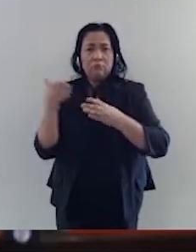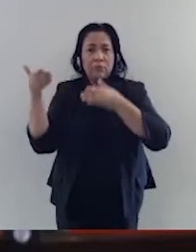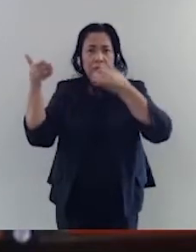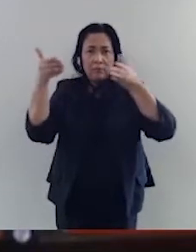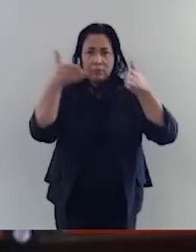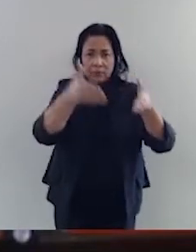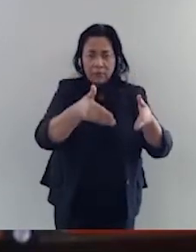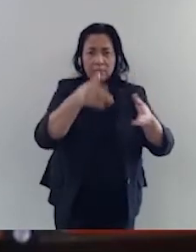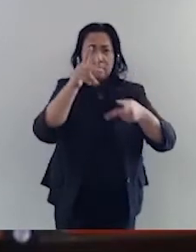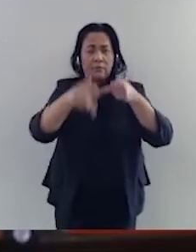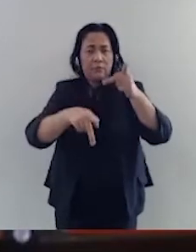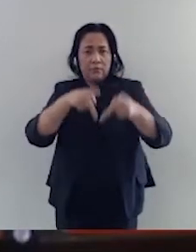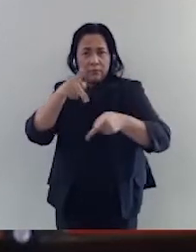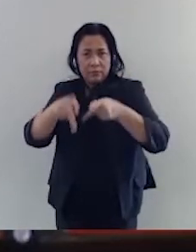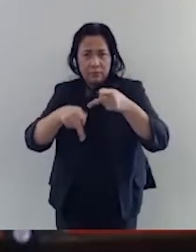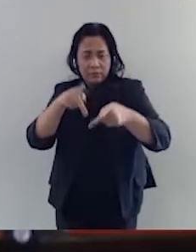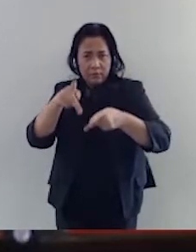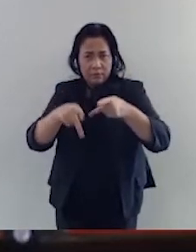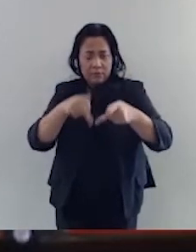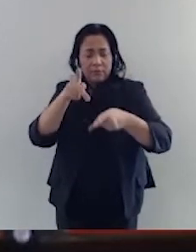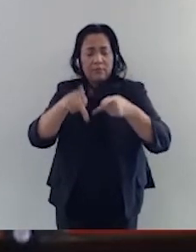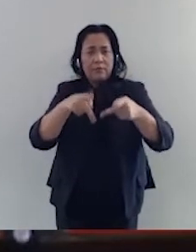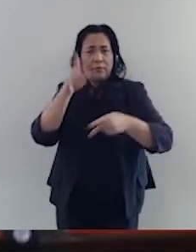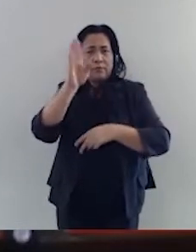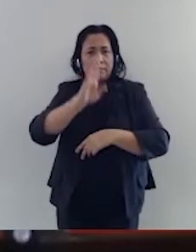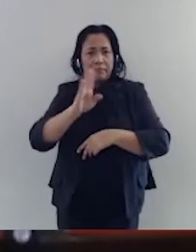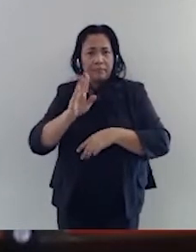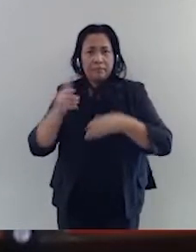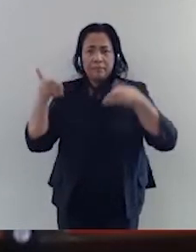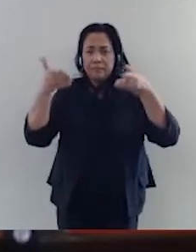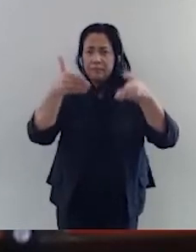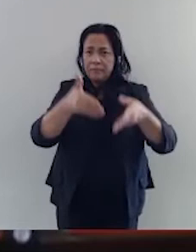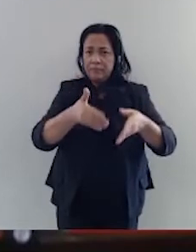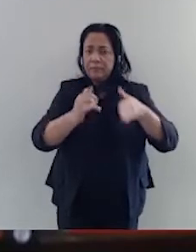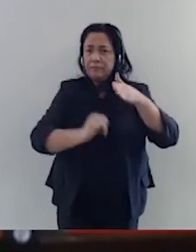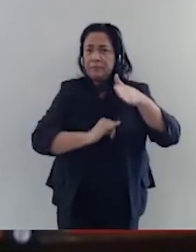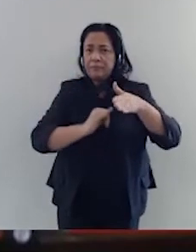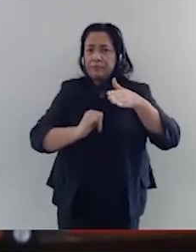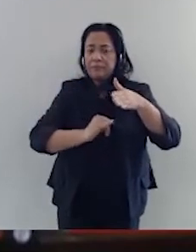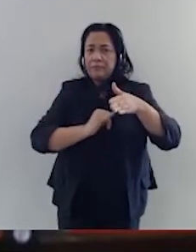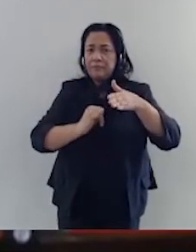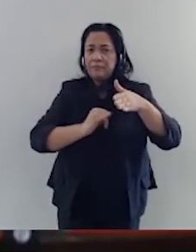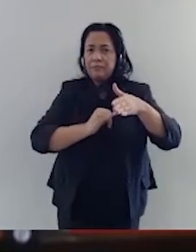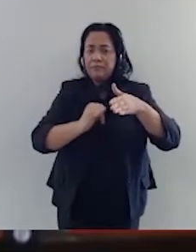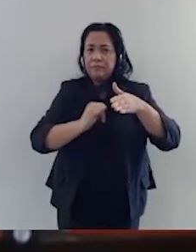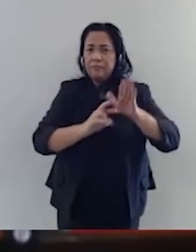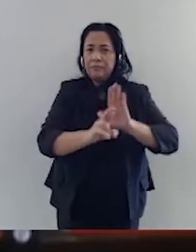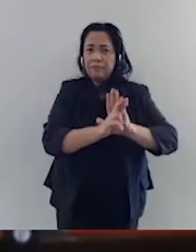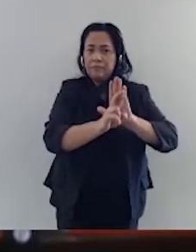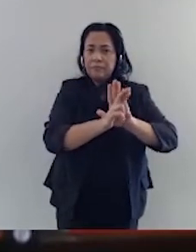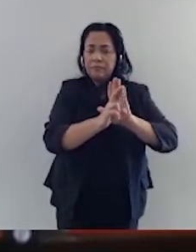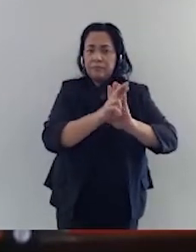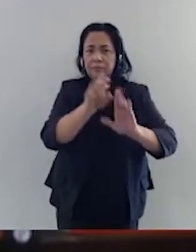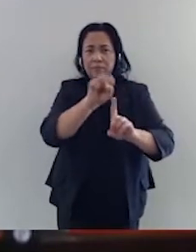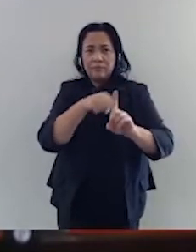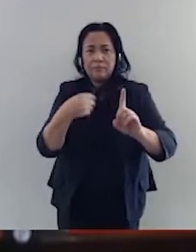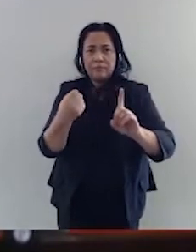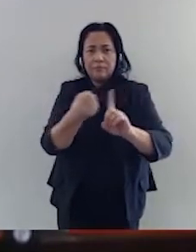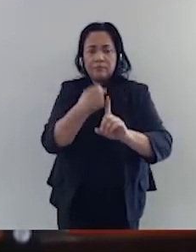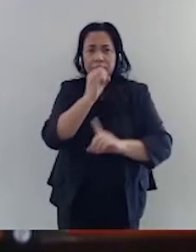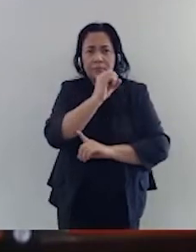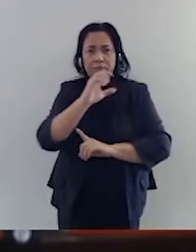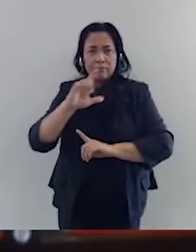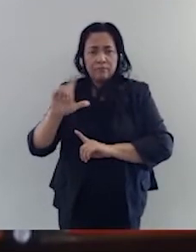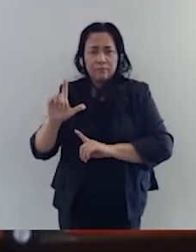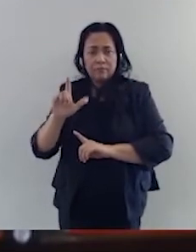participação popular, grande participação de entidades expressivas da sociedade civil brasileira,